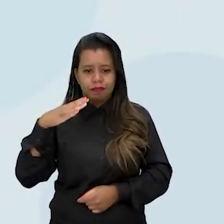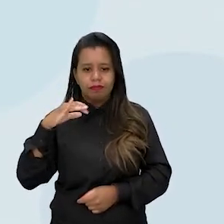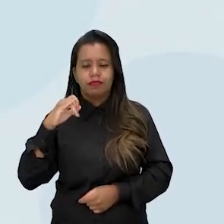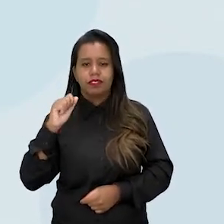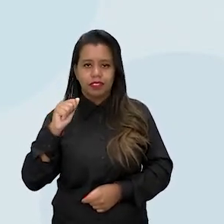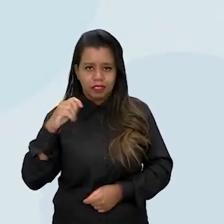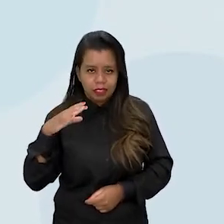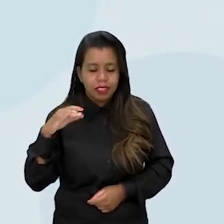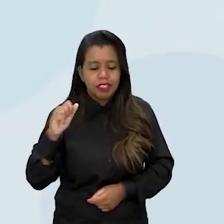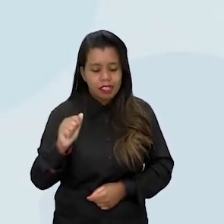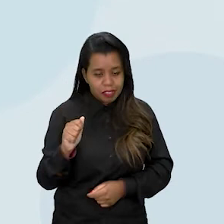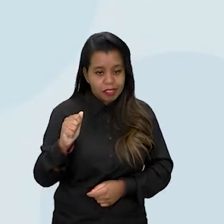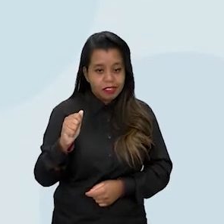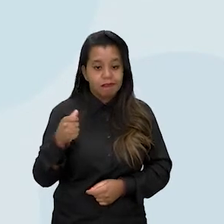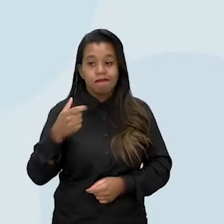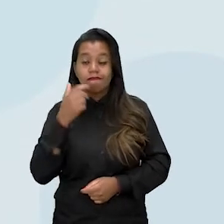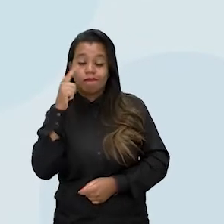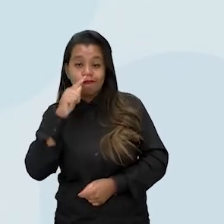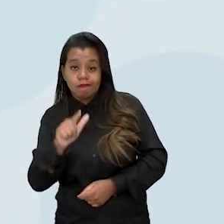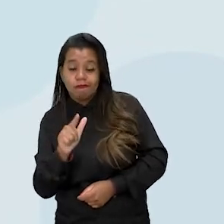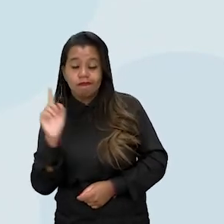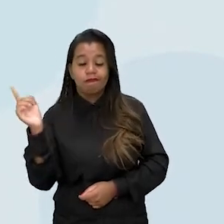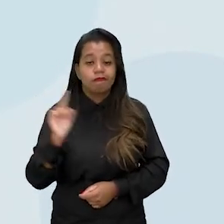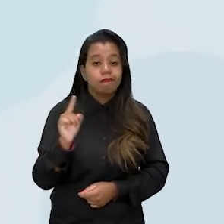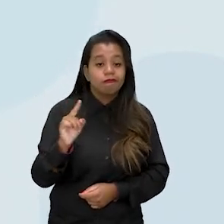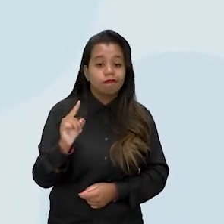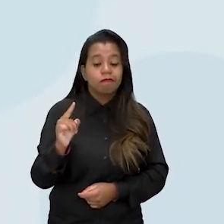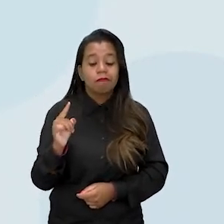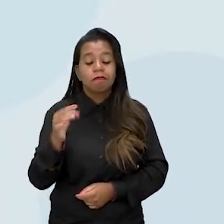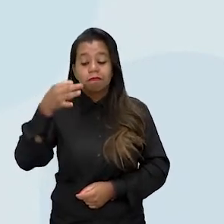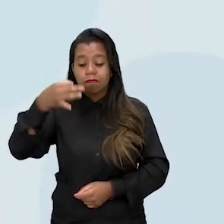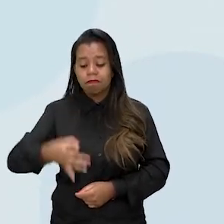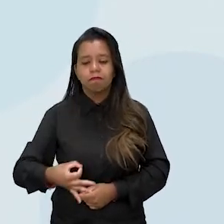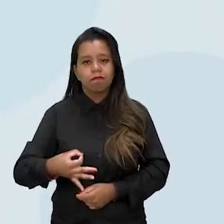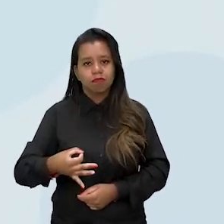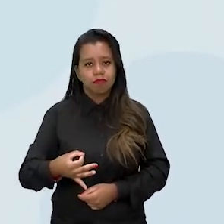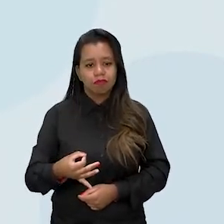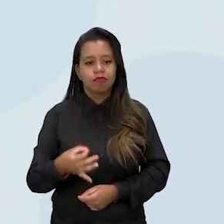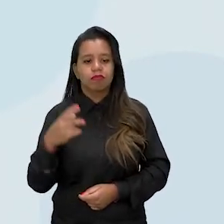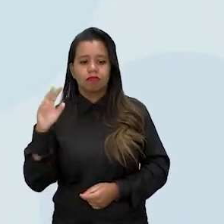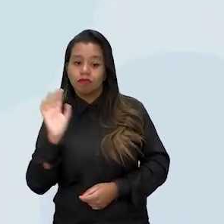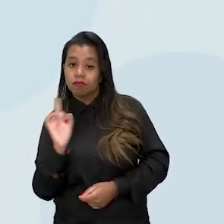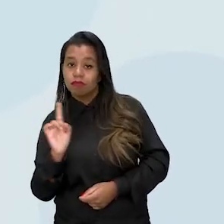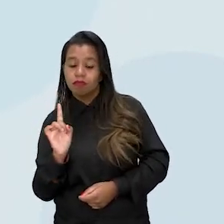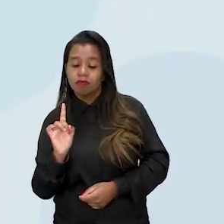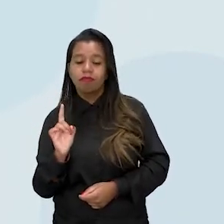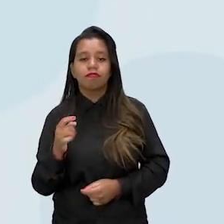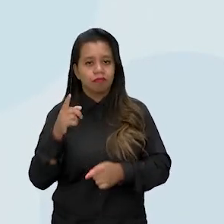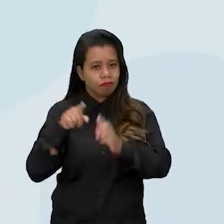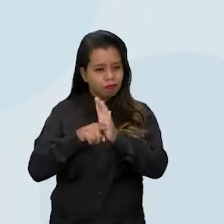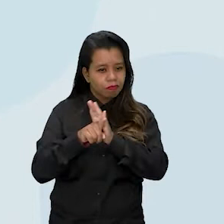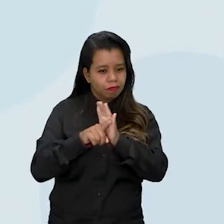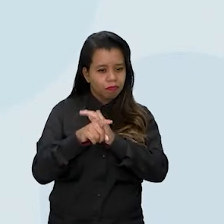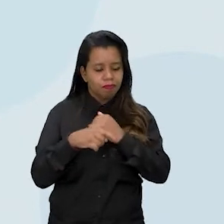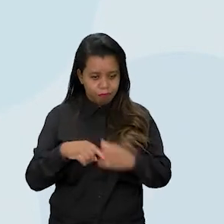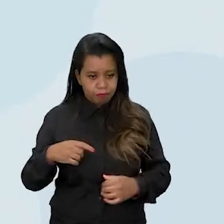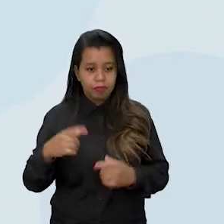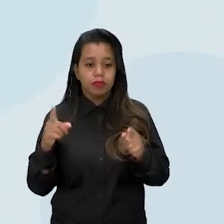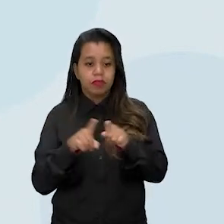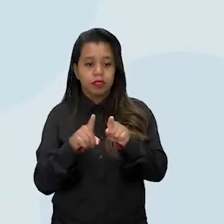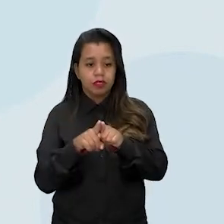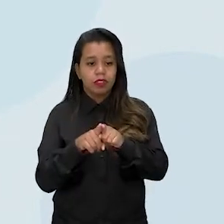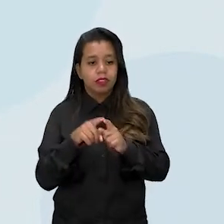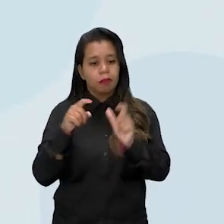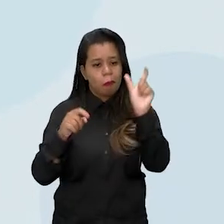a eficácia, né? Ver se deu certo. Bom, a preocupação com os métodos e procedimentos, ó, a eficiência tem essa preocupação.